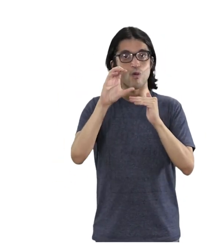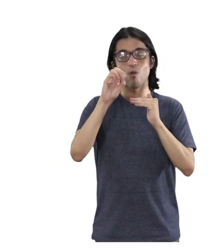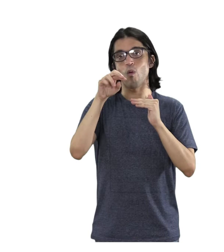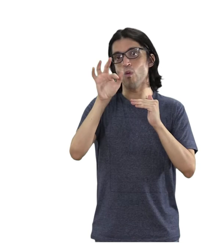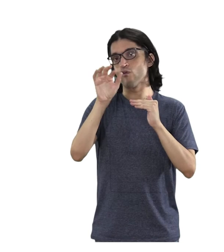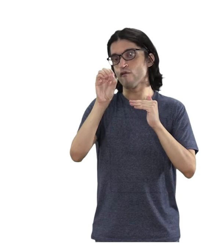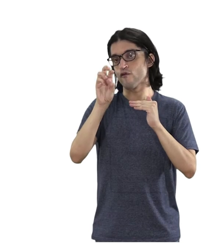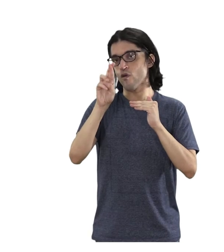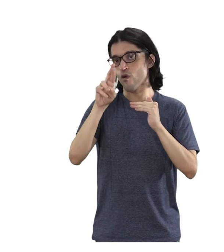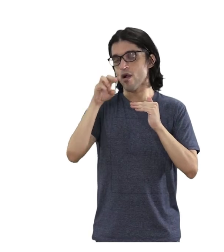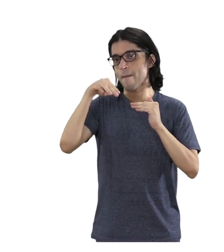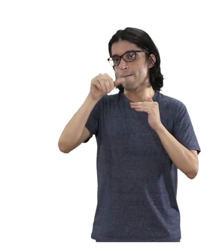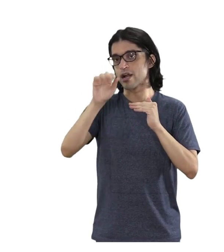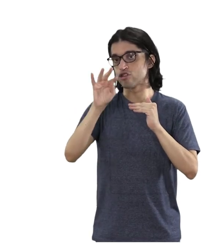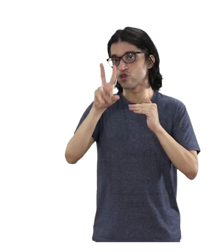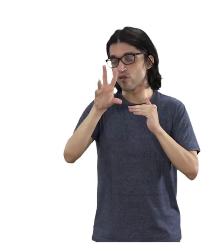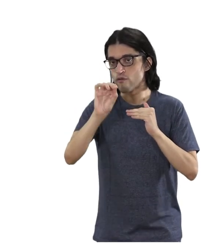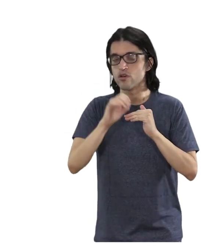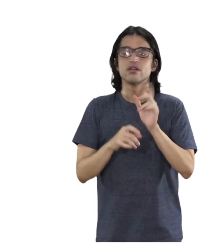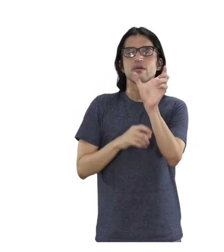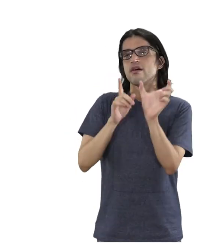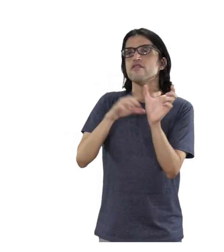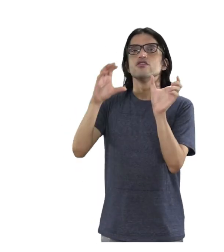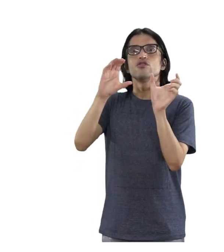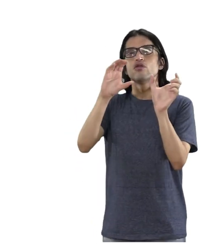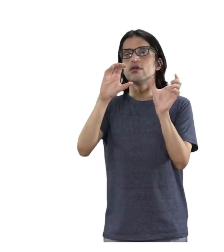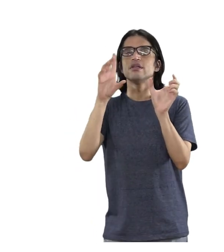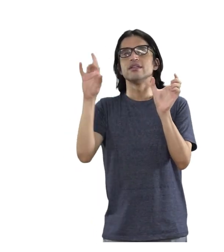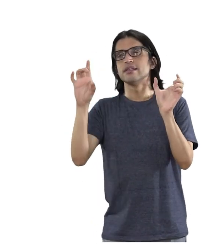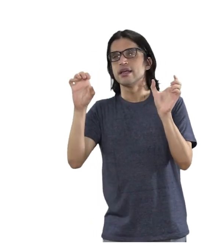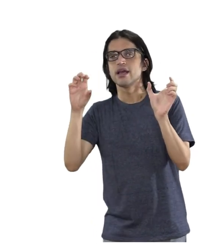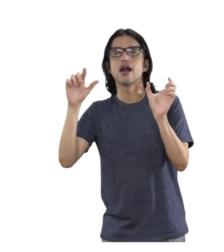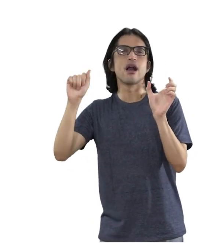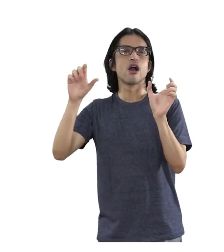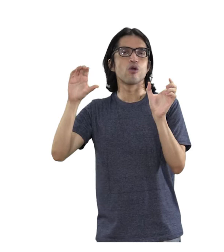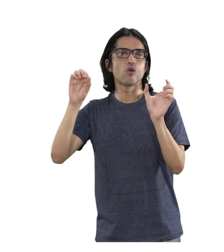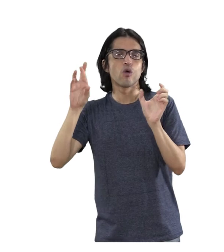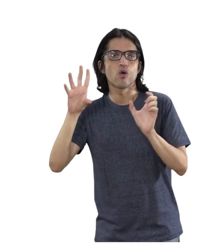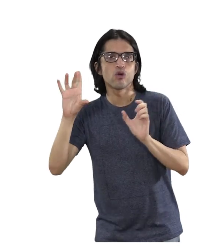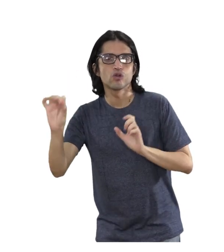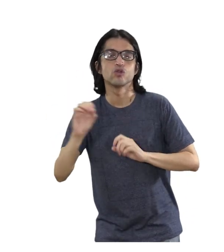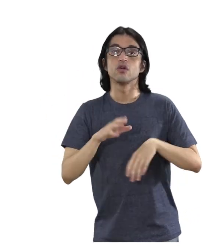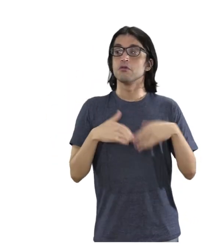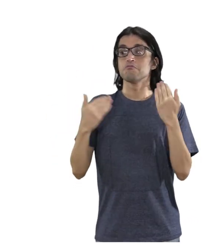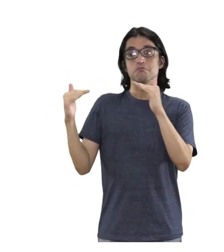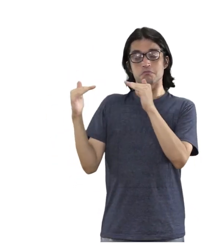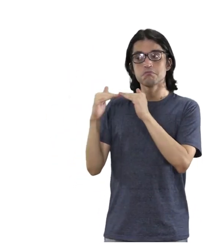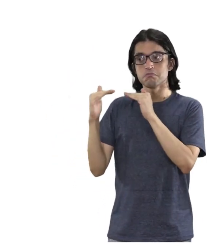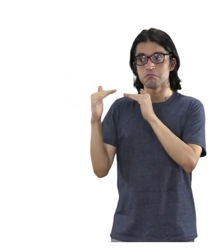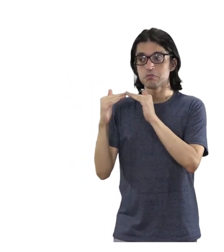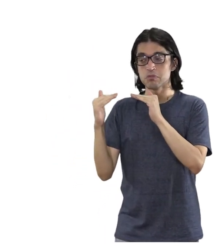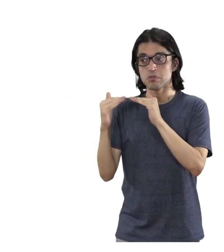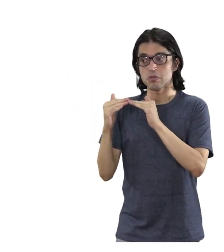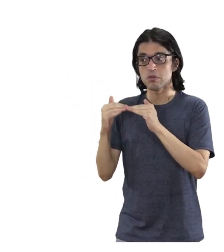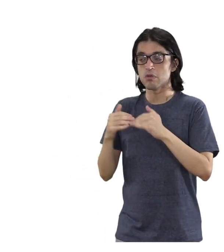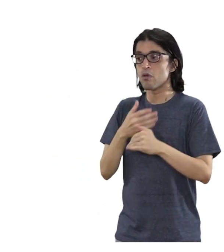conformidade. São elas: conforme, segundo como, consoante, de acordo. Consoante as regras de conduta,